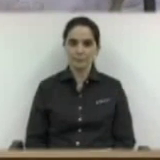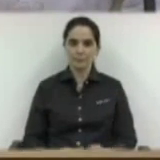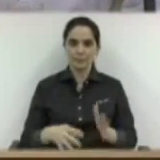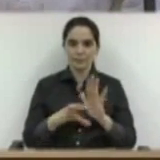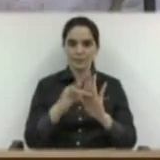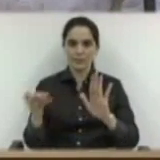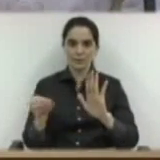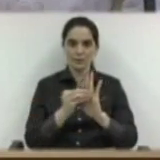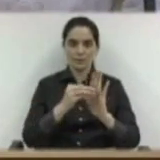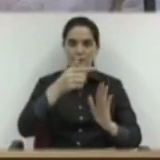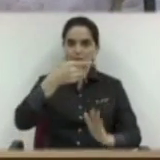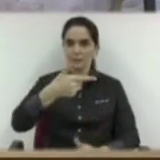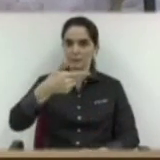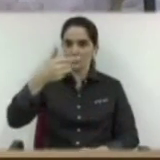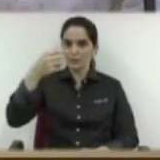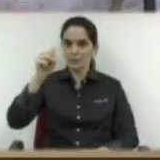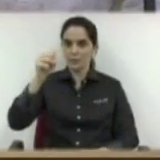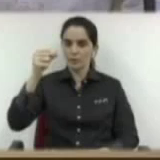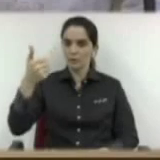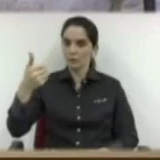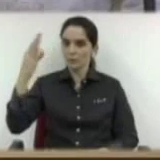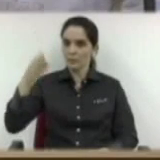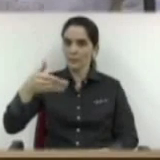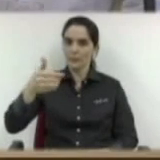Emenda número